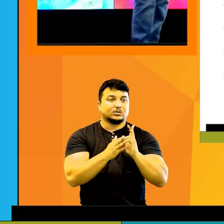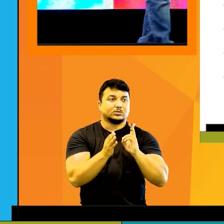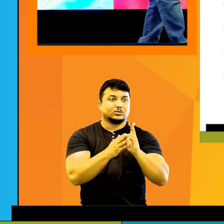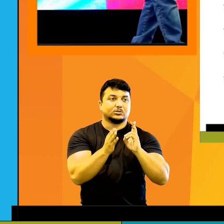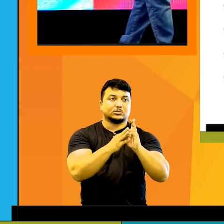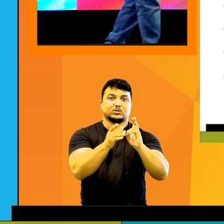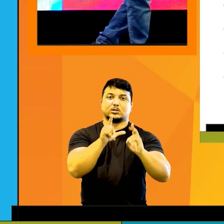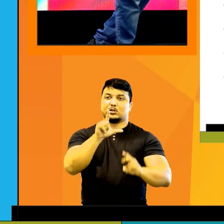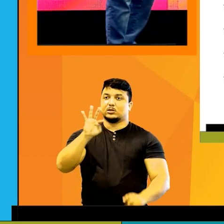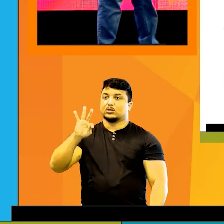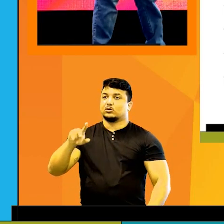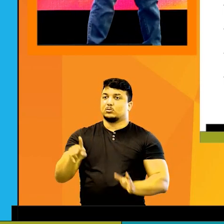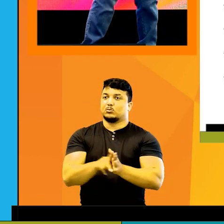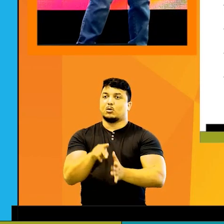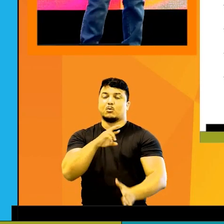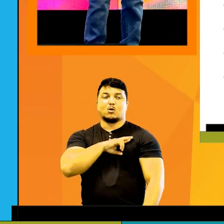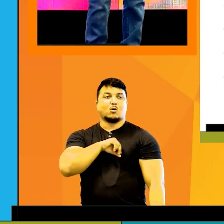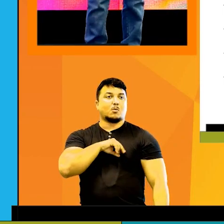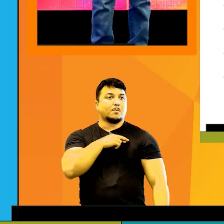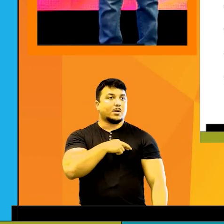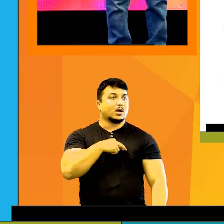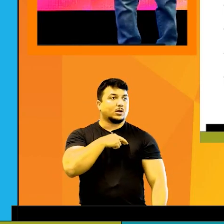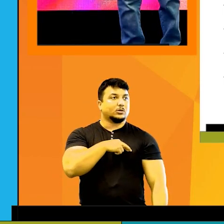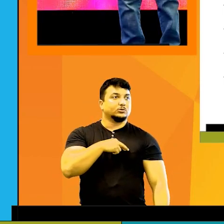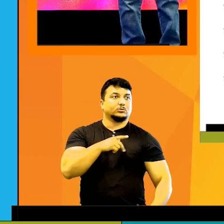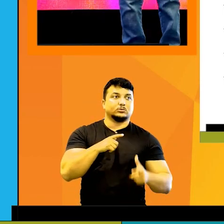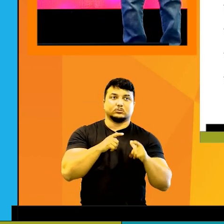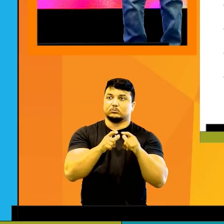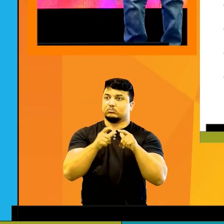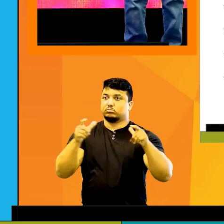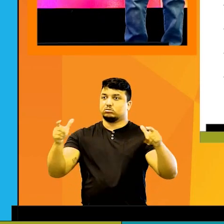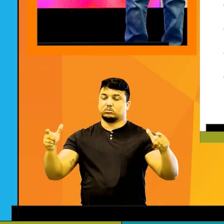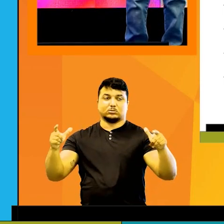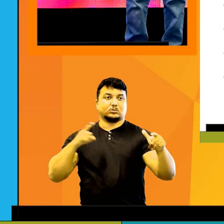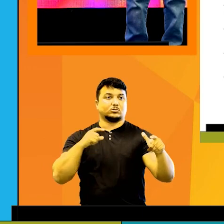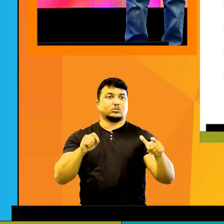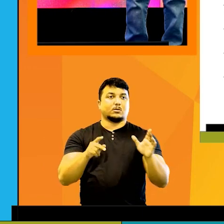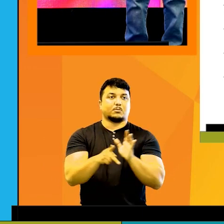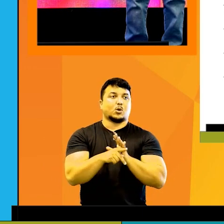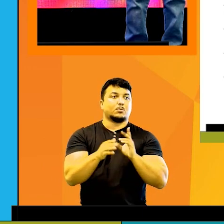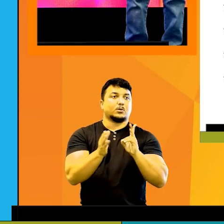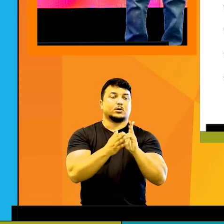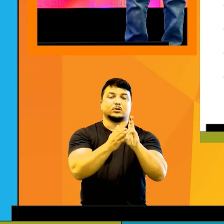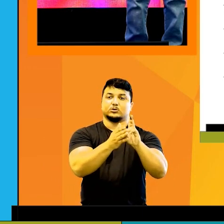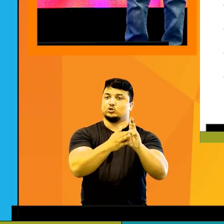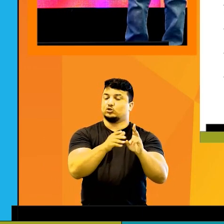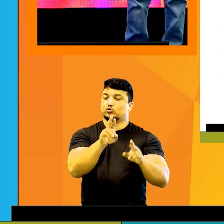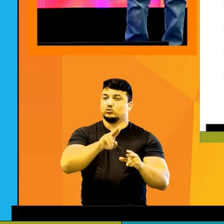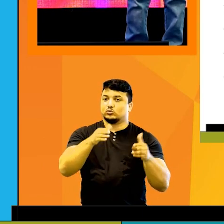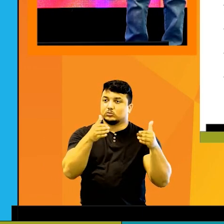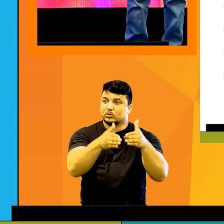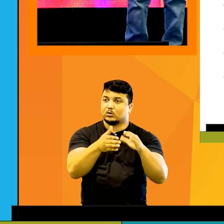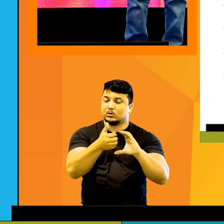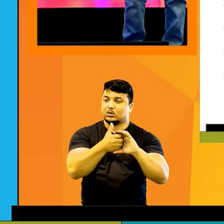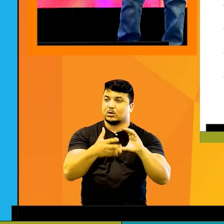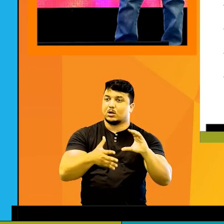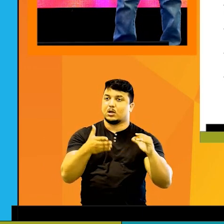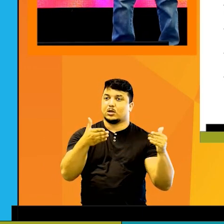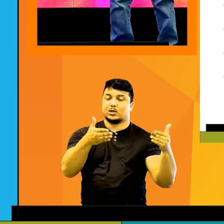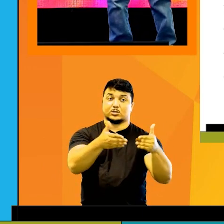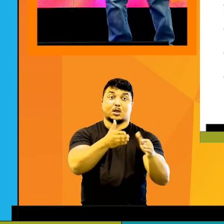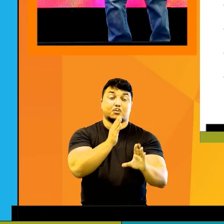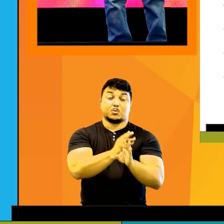na literatura romântica. Tem uma geração, formou-se uma geração indianista. A primeira, porque a